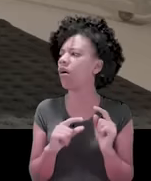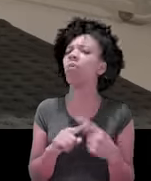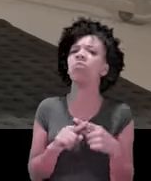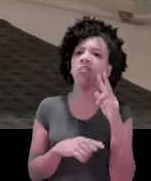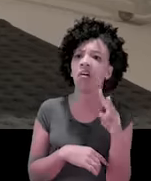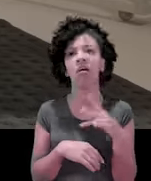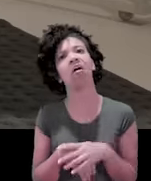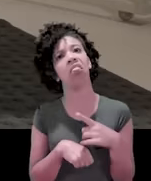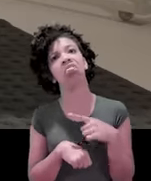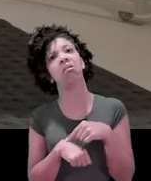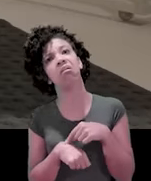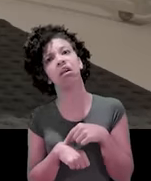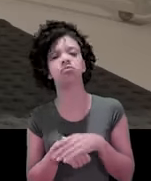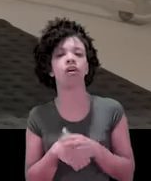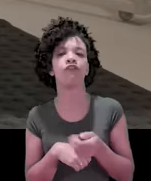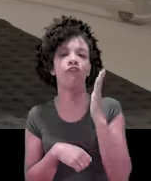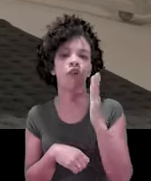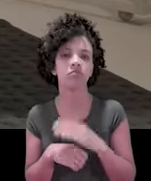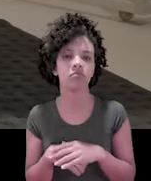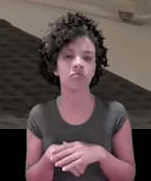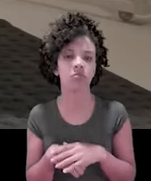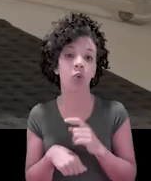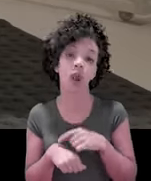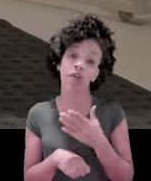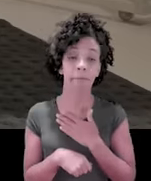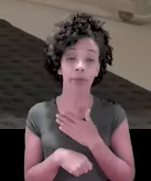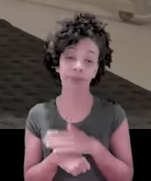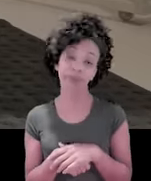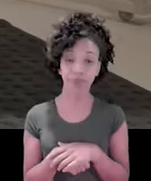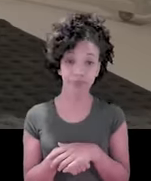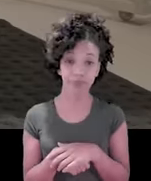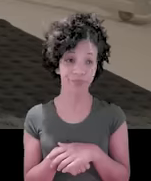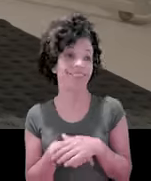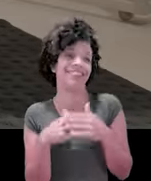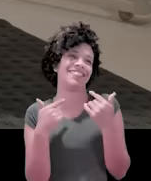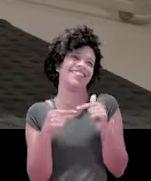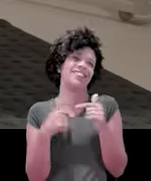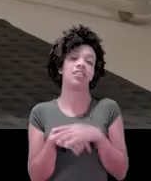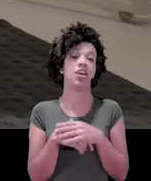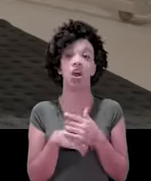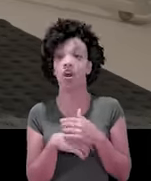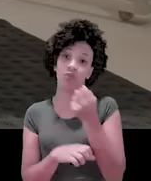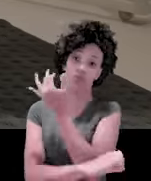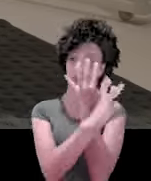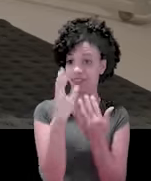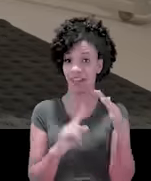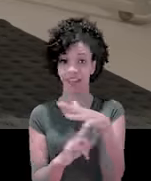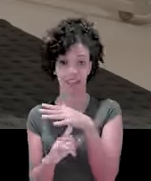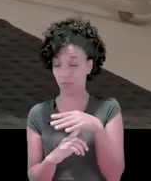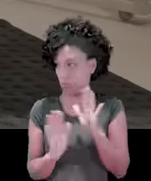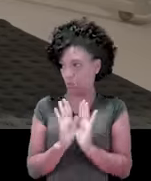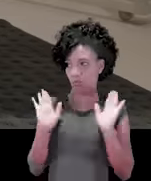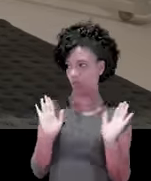você faz carinho tem um horário o horário do meu eu não tô na selva um nada